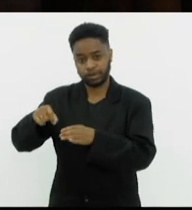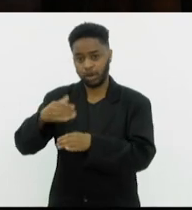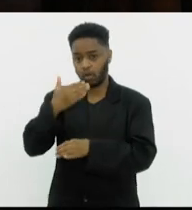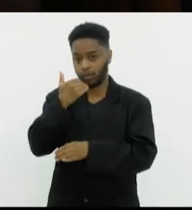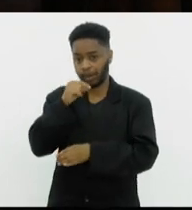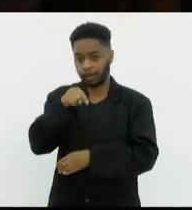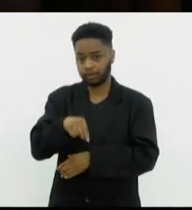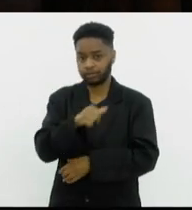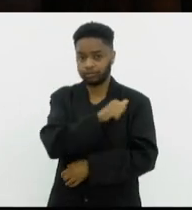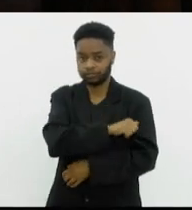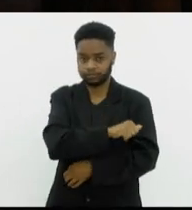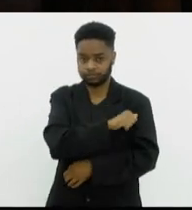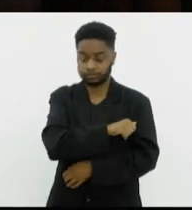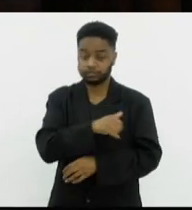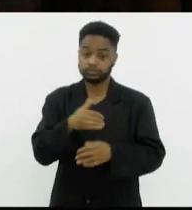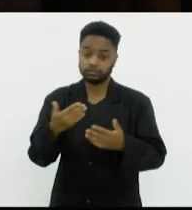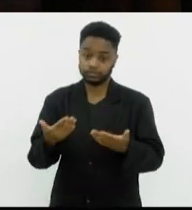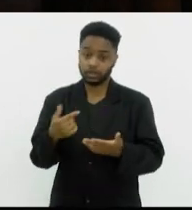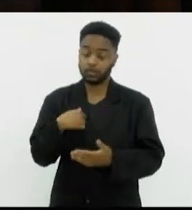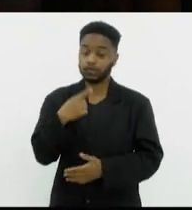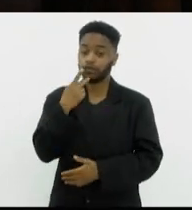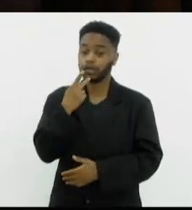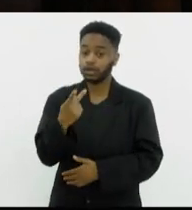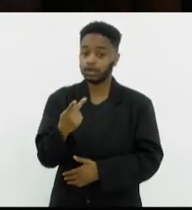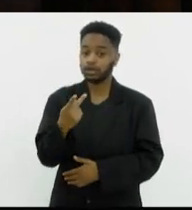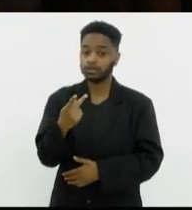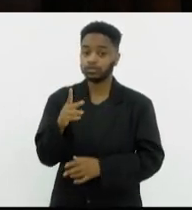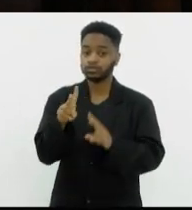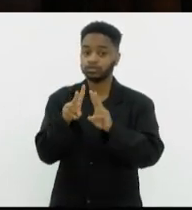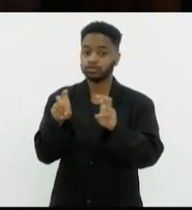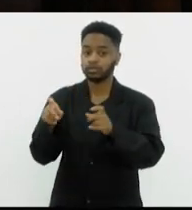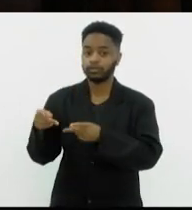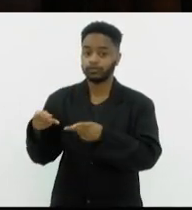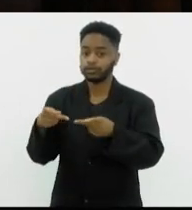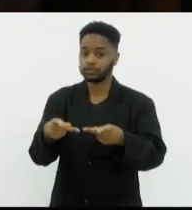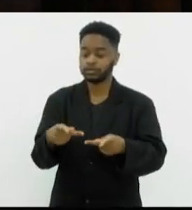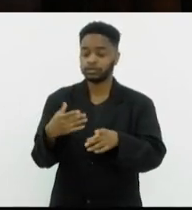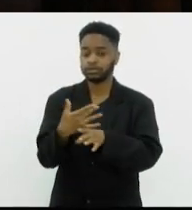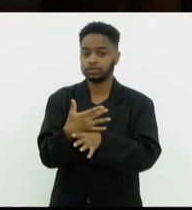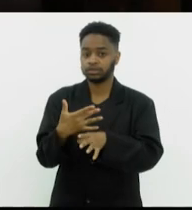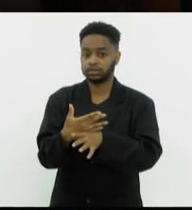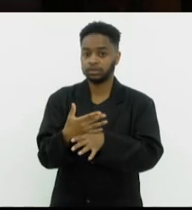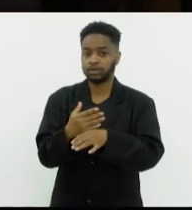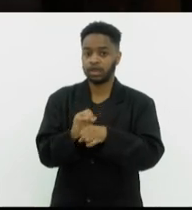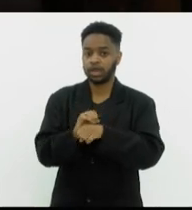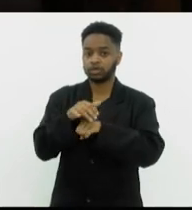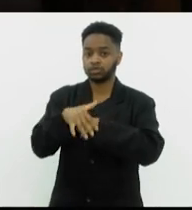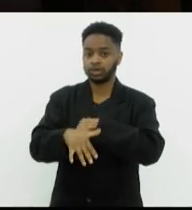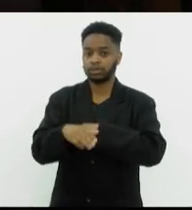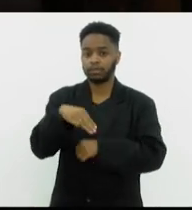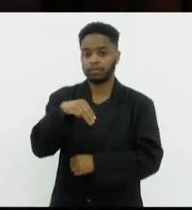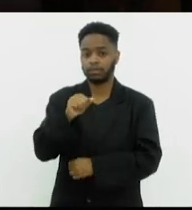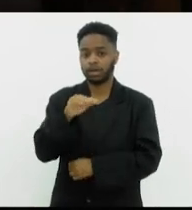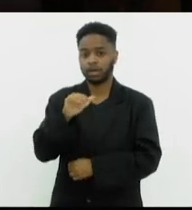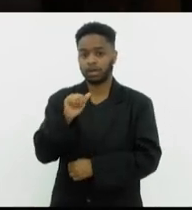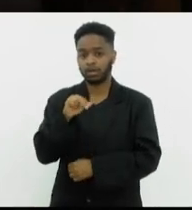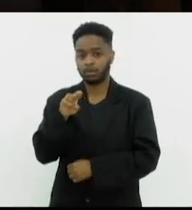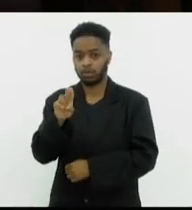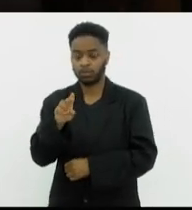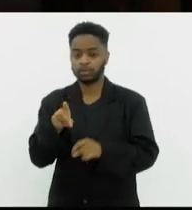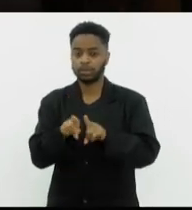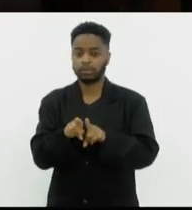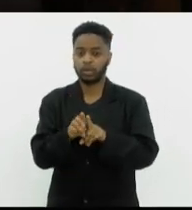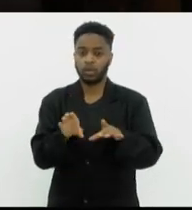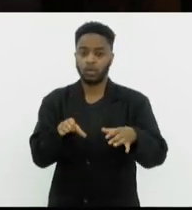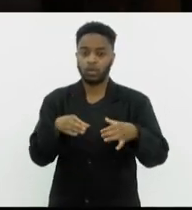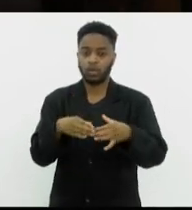nosso Estado. Nesse caso, estou falando dessa visita que eu fui ao município de Cachoeiras de Macacu. As comunidades rurais